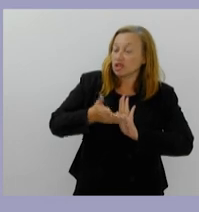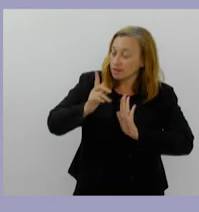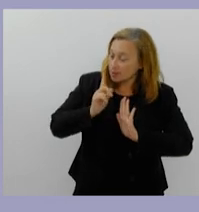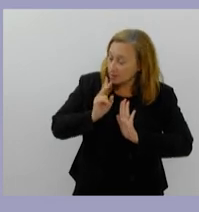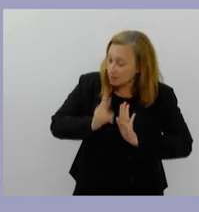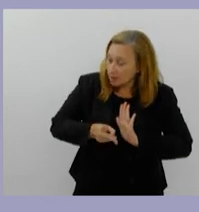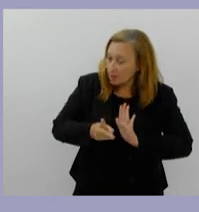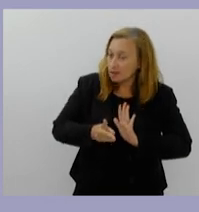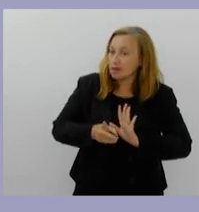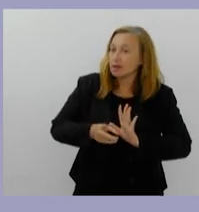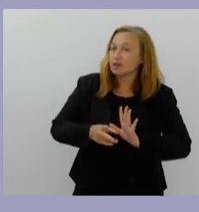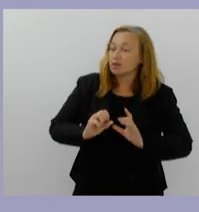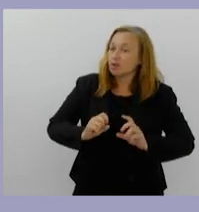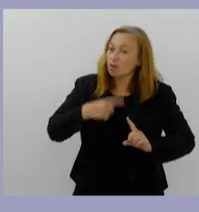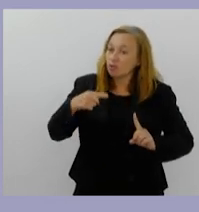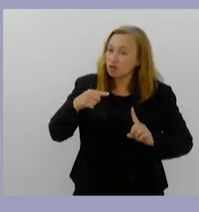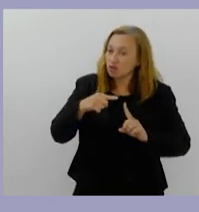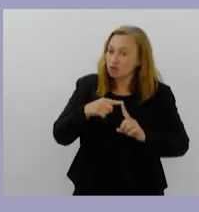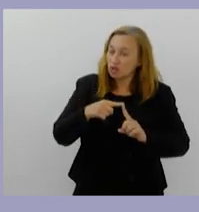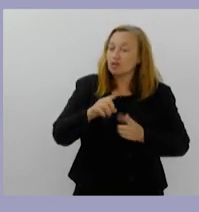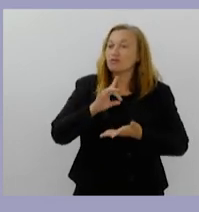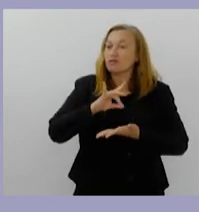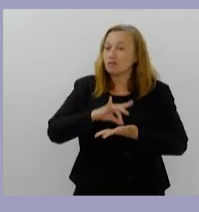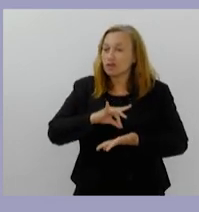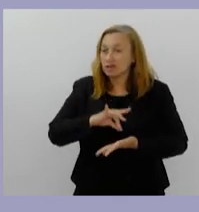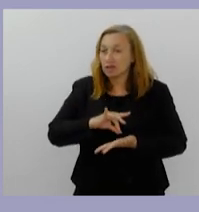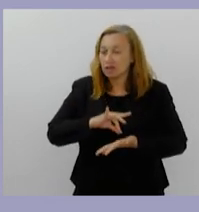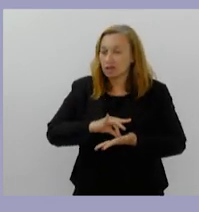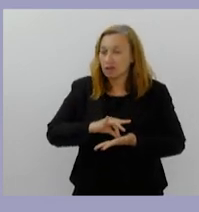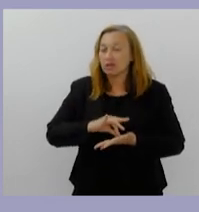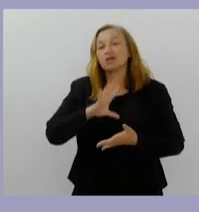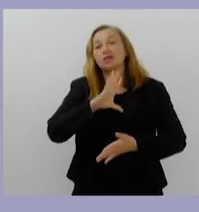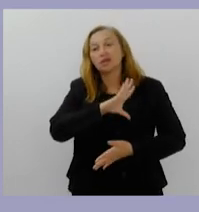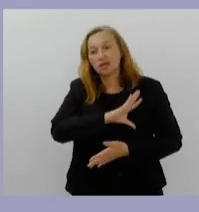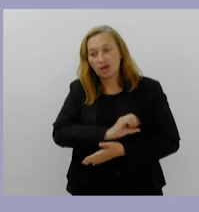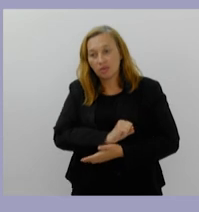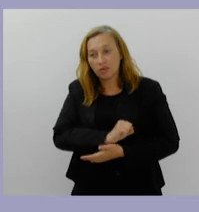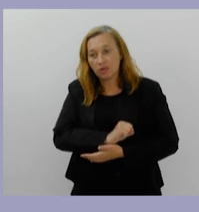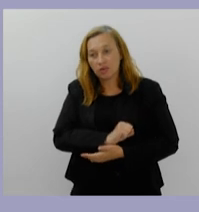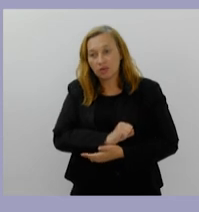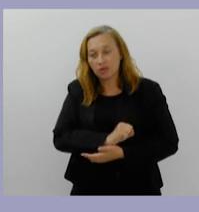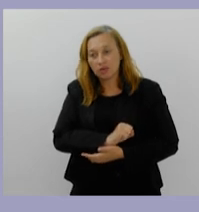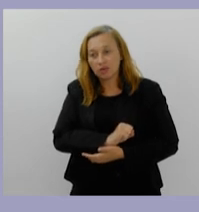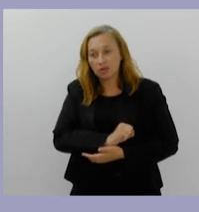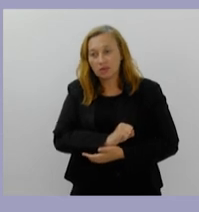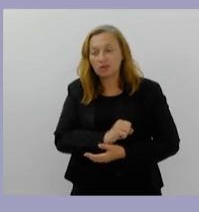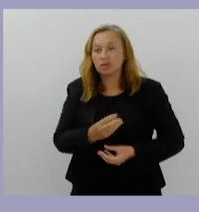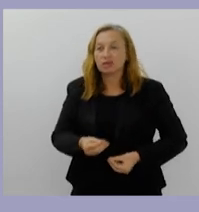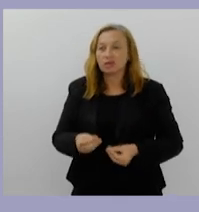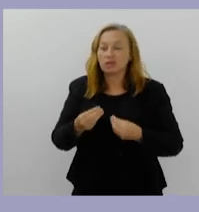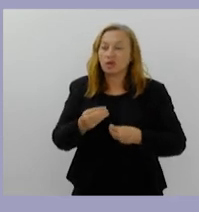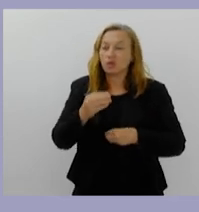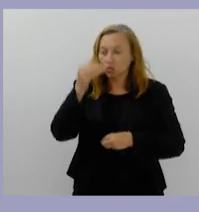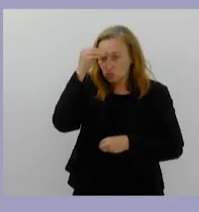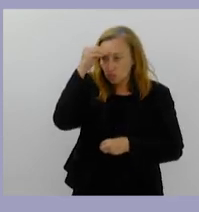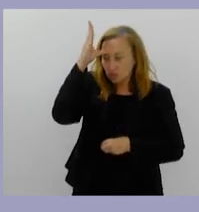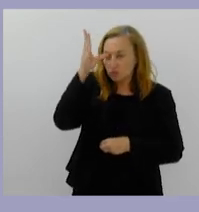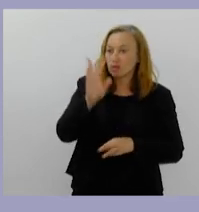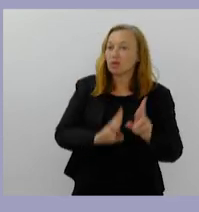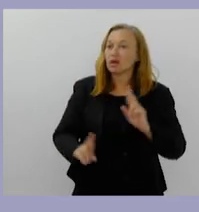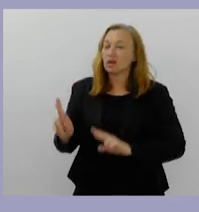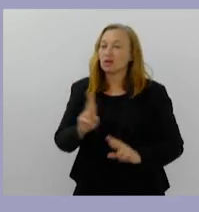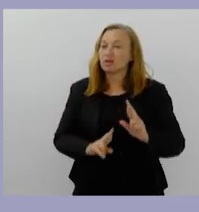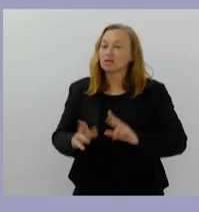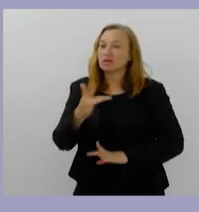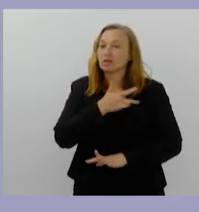firme, objetivo, verdadeiro e amoroso de trazer para nós os conhecimentos relacionados